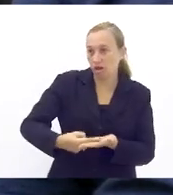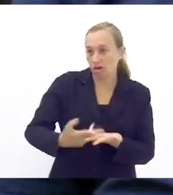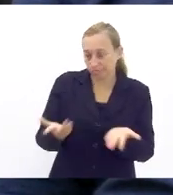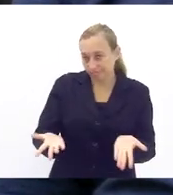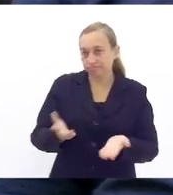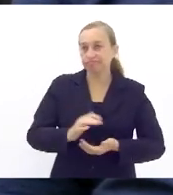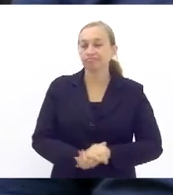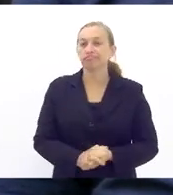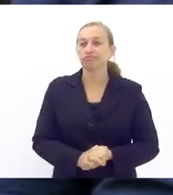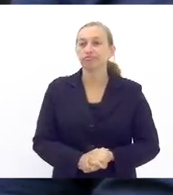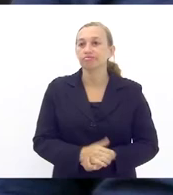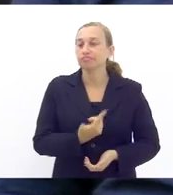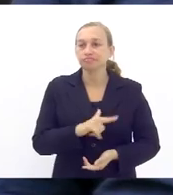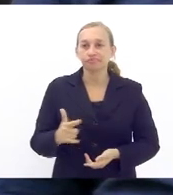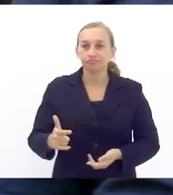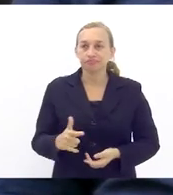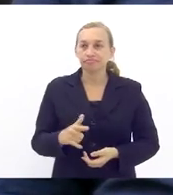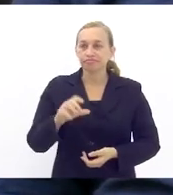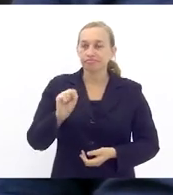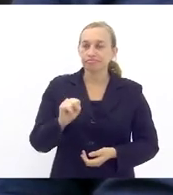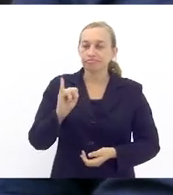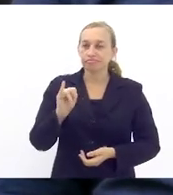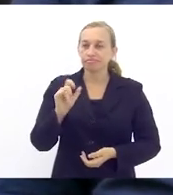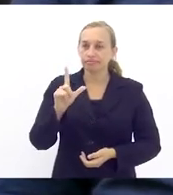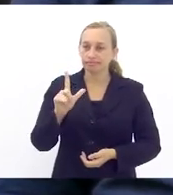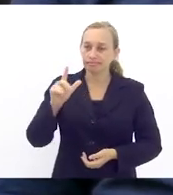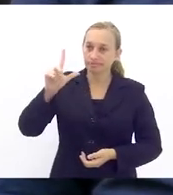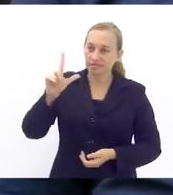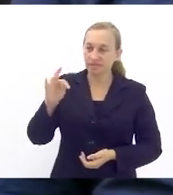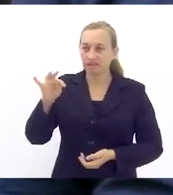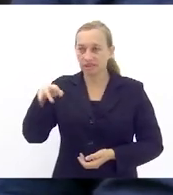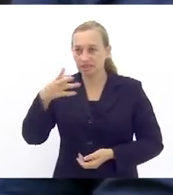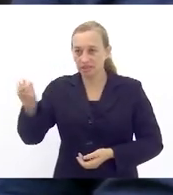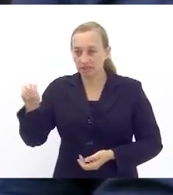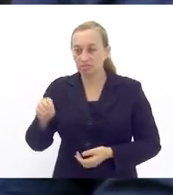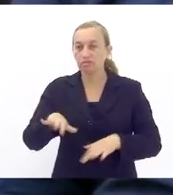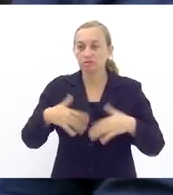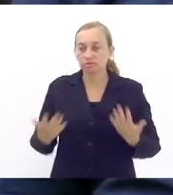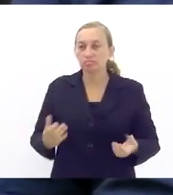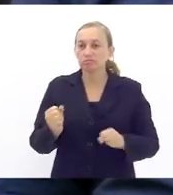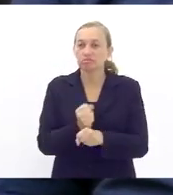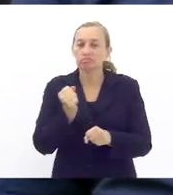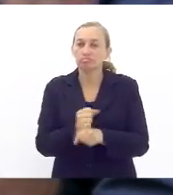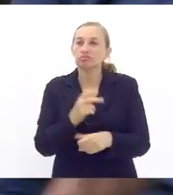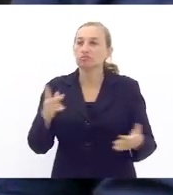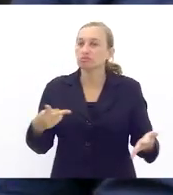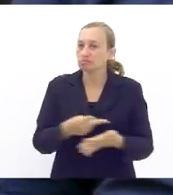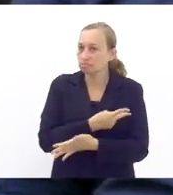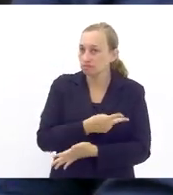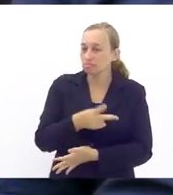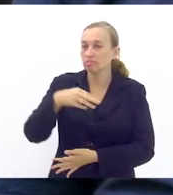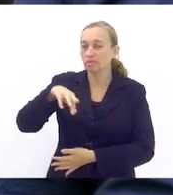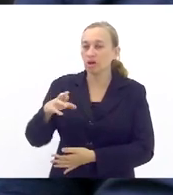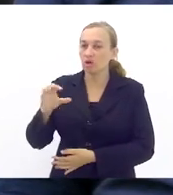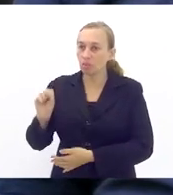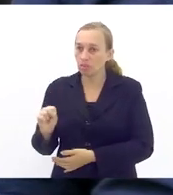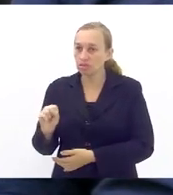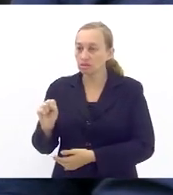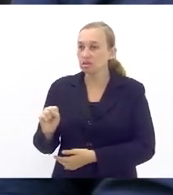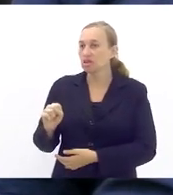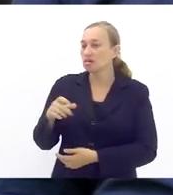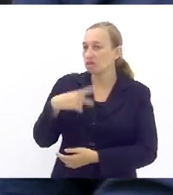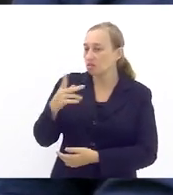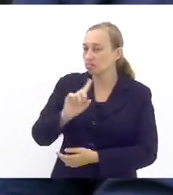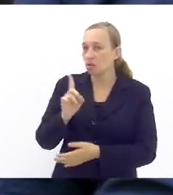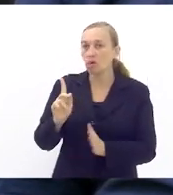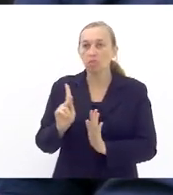justamente por não ter nenhuma sinalização então a obra que está acontecendo e como Marconi disse não é um projeto